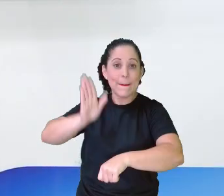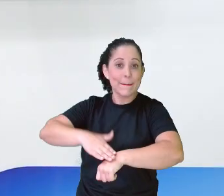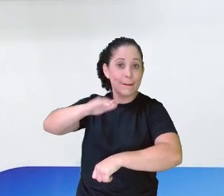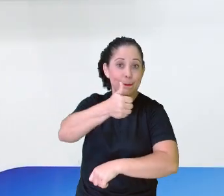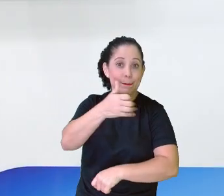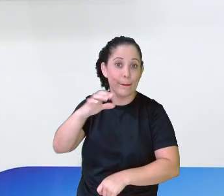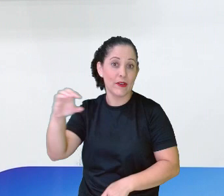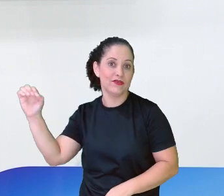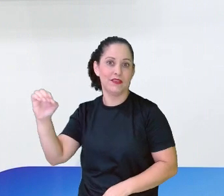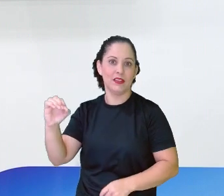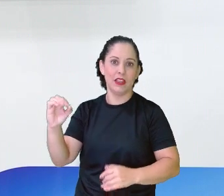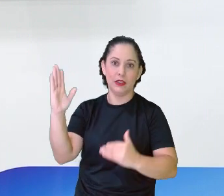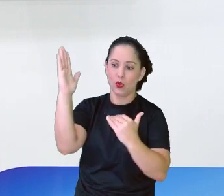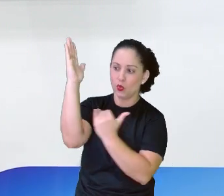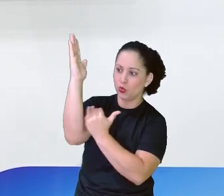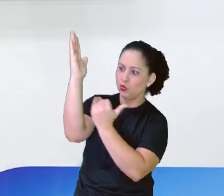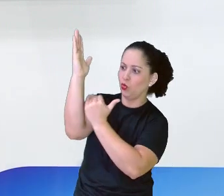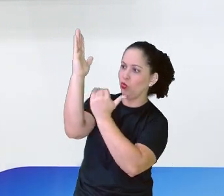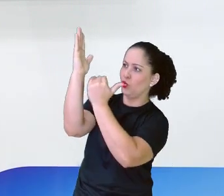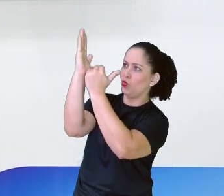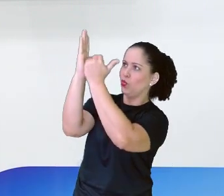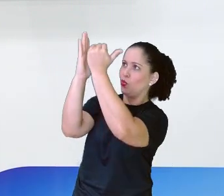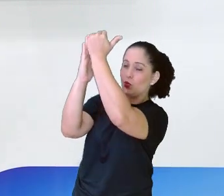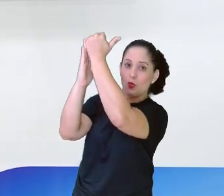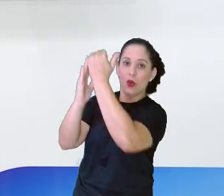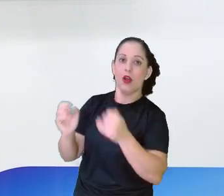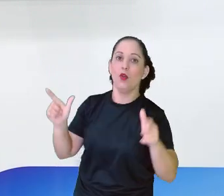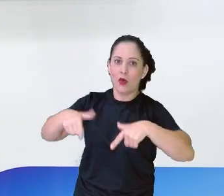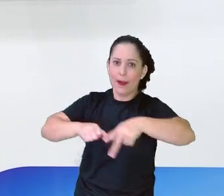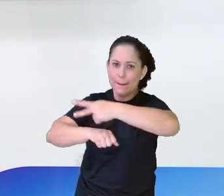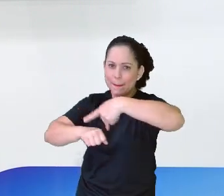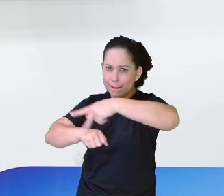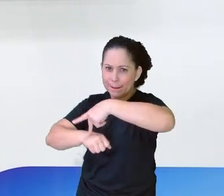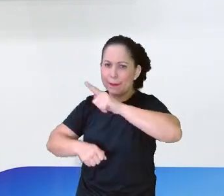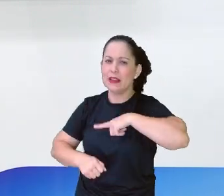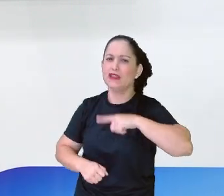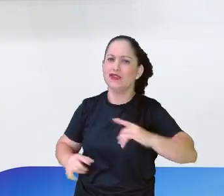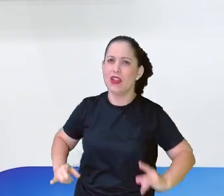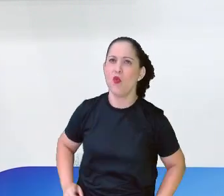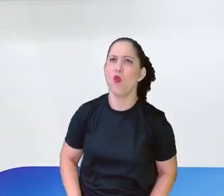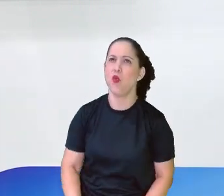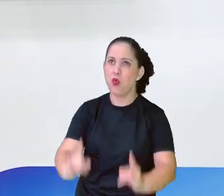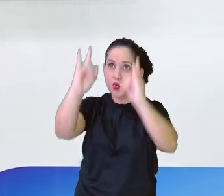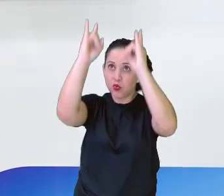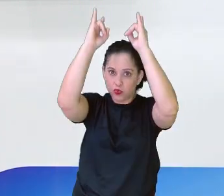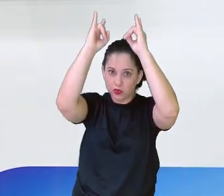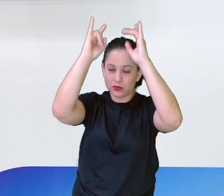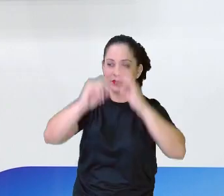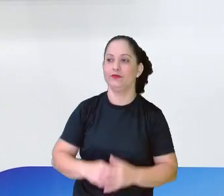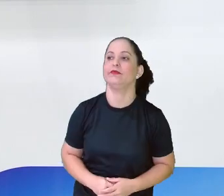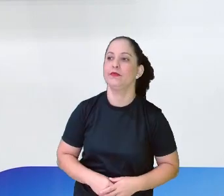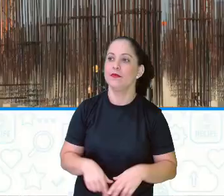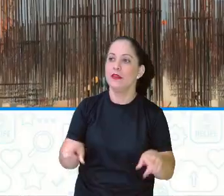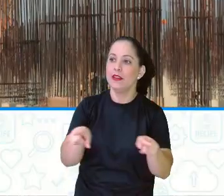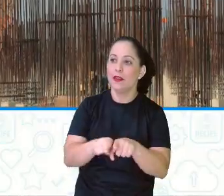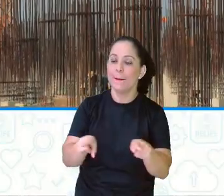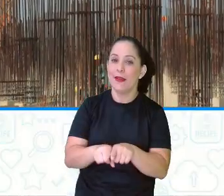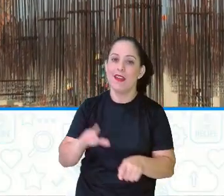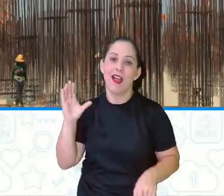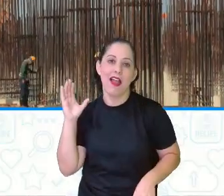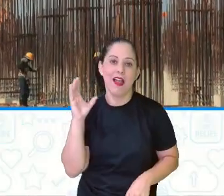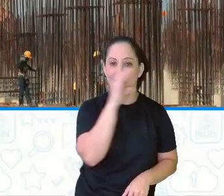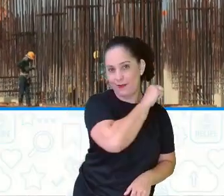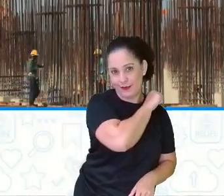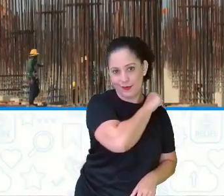tem, mas existem locais que têm esses prédios gigantescos. Também o quê? A